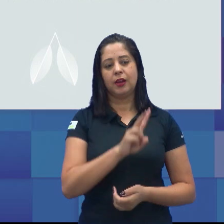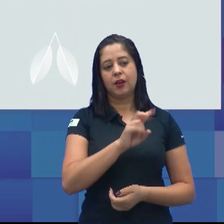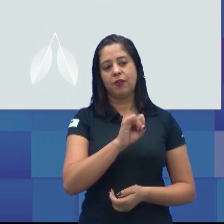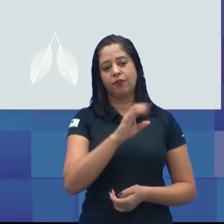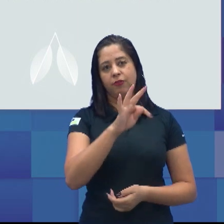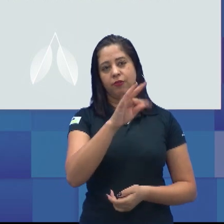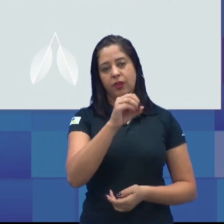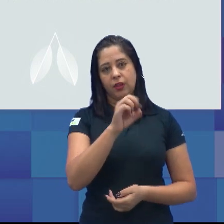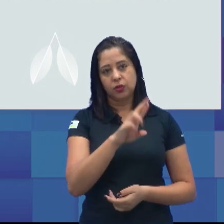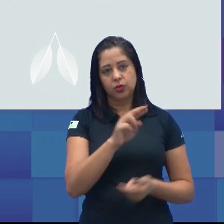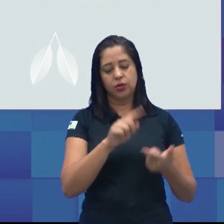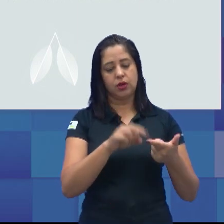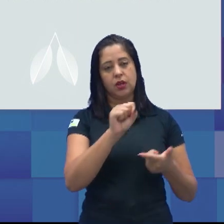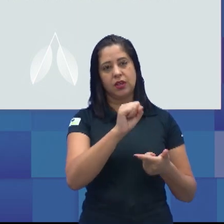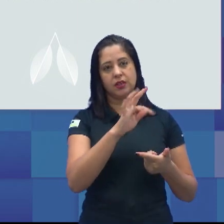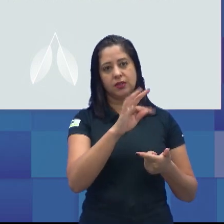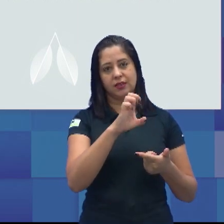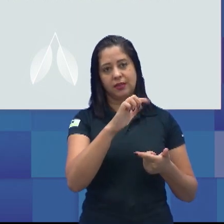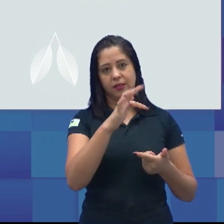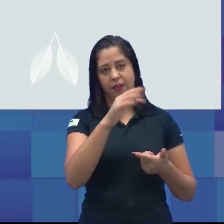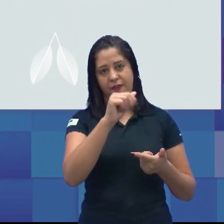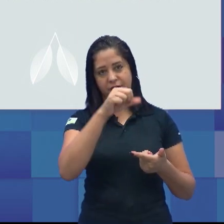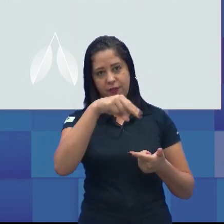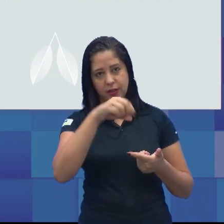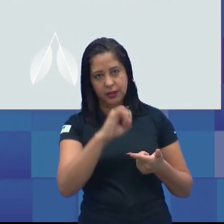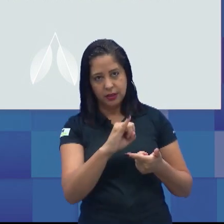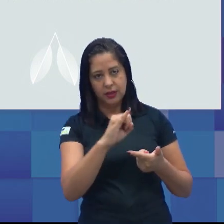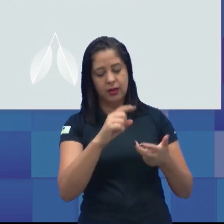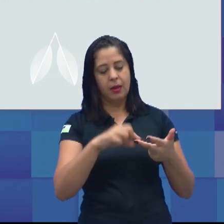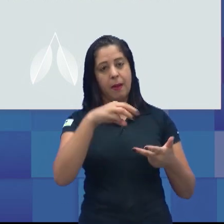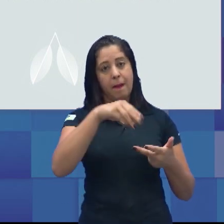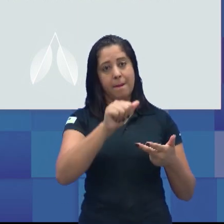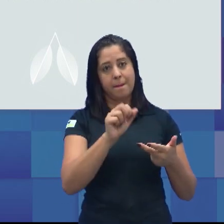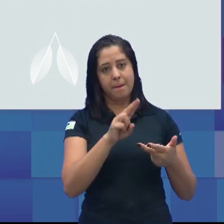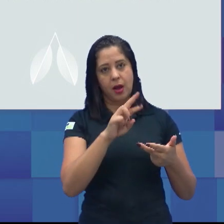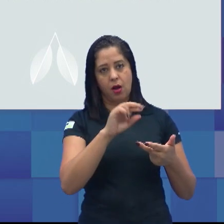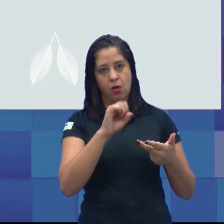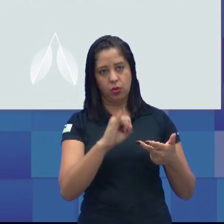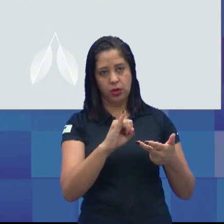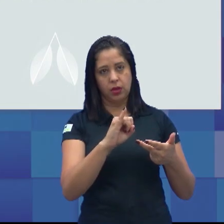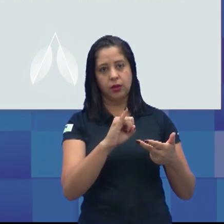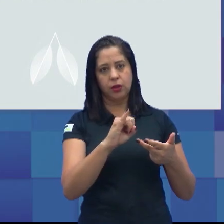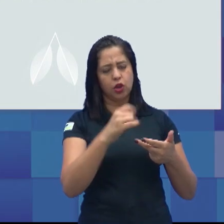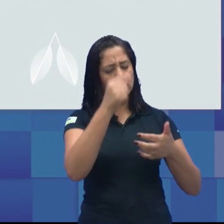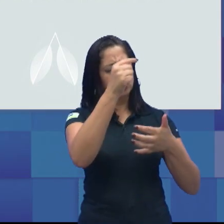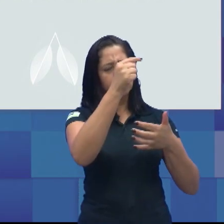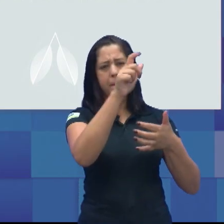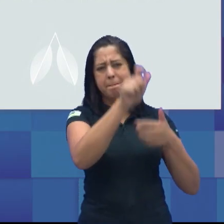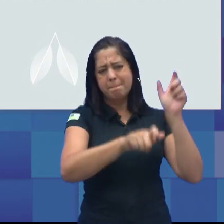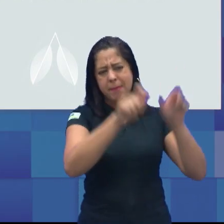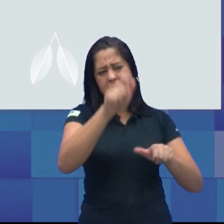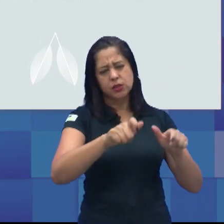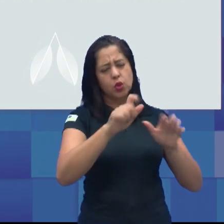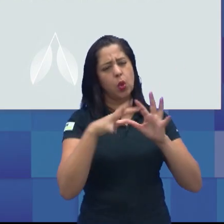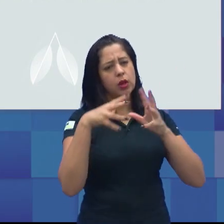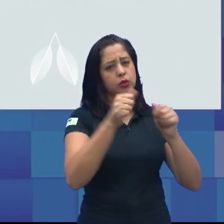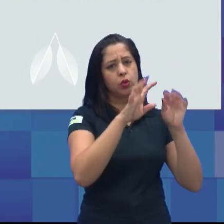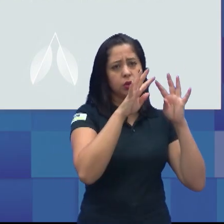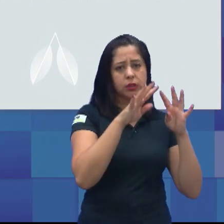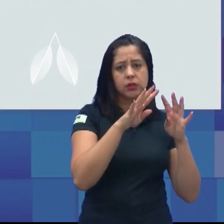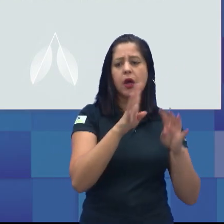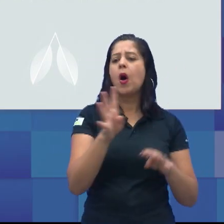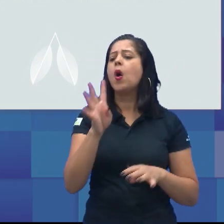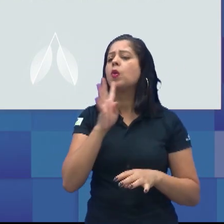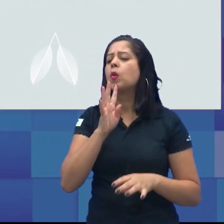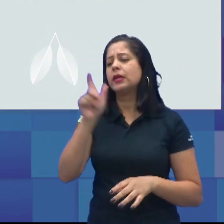do Mauri, de todos os amigos e parceiros que conheciam o seu Guará. Uma pessoa